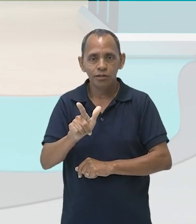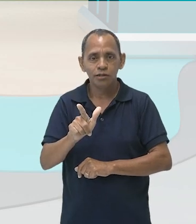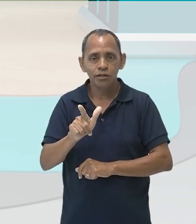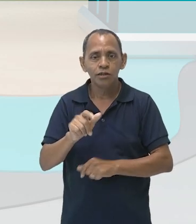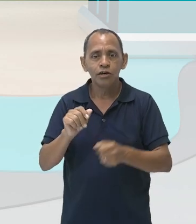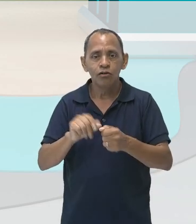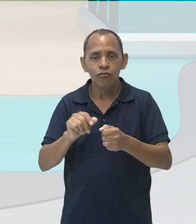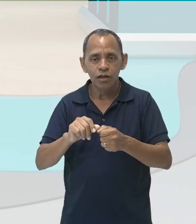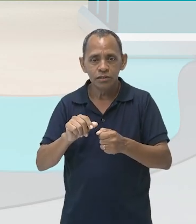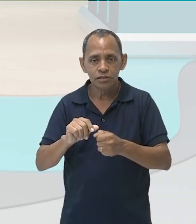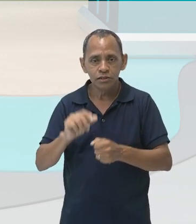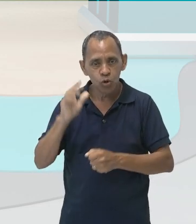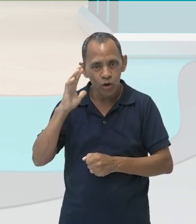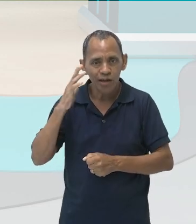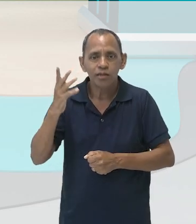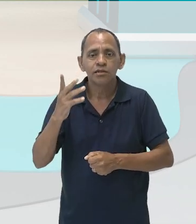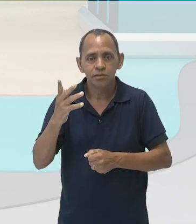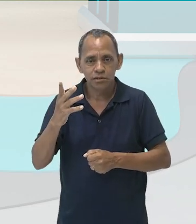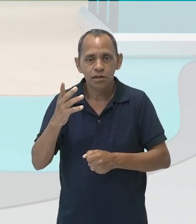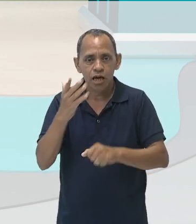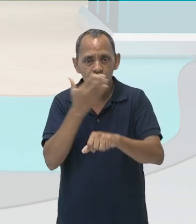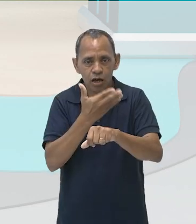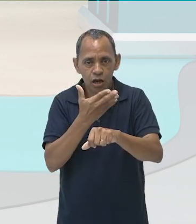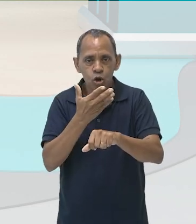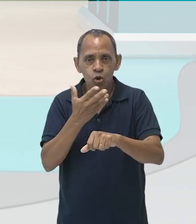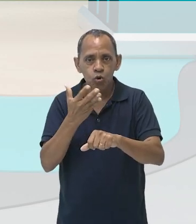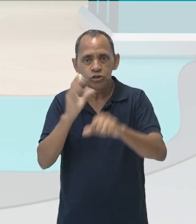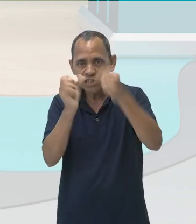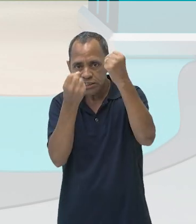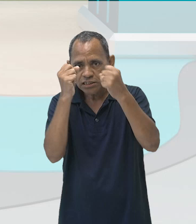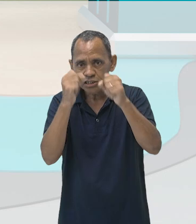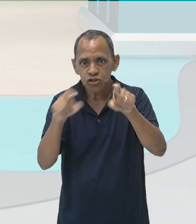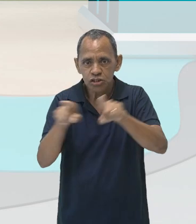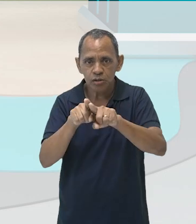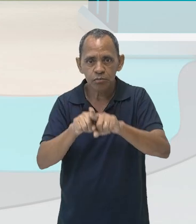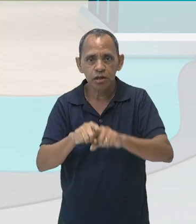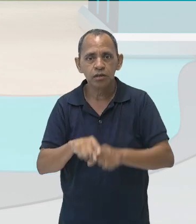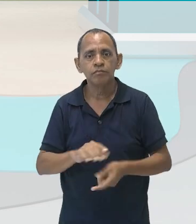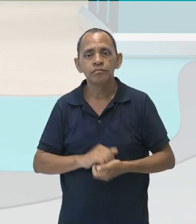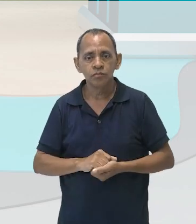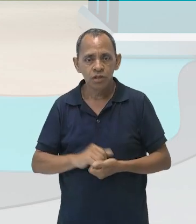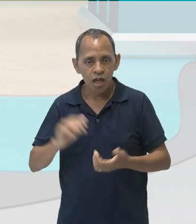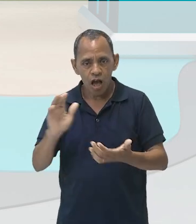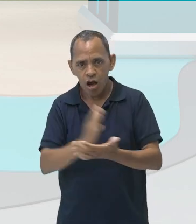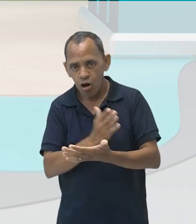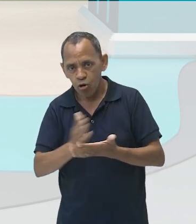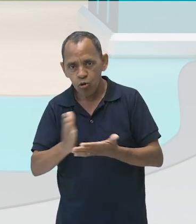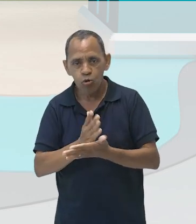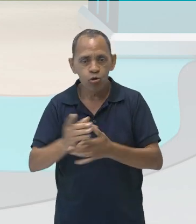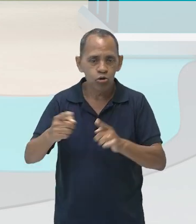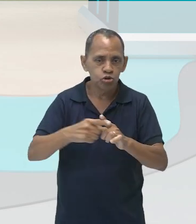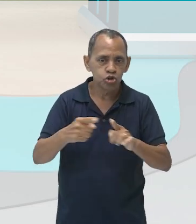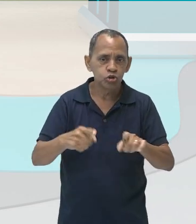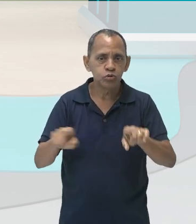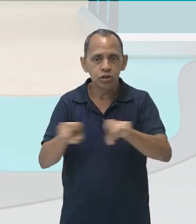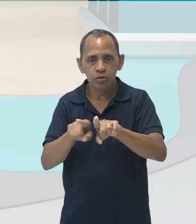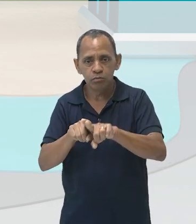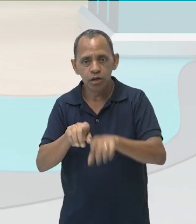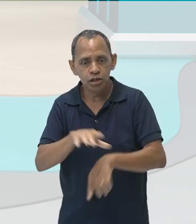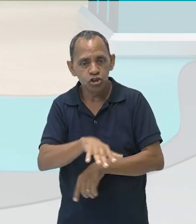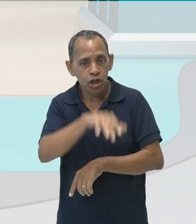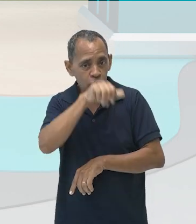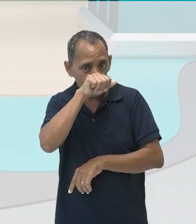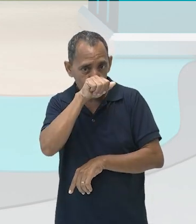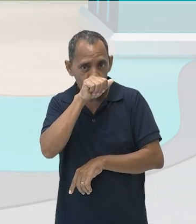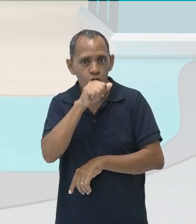musculação de uma maneira melhorada, ok? E também exercícios aeróbicos, já que é uma atividade mais intensa, né, que vai melhorar